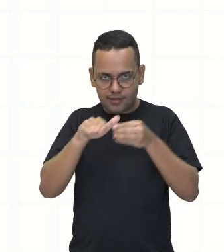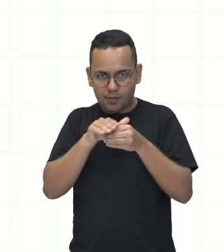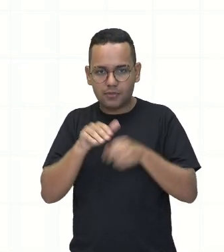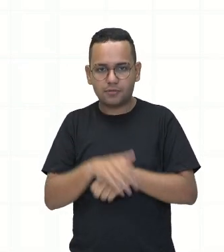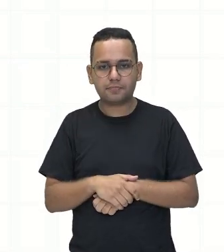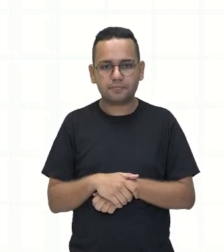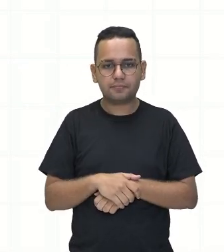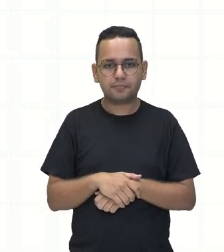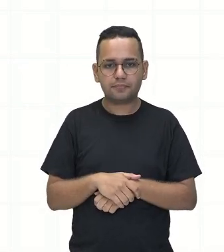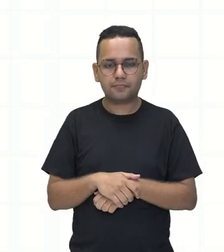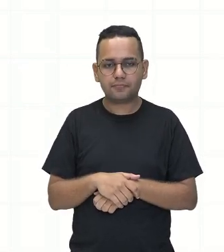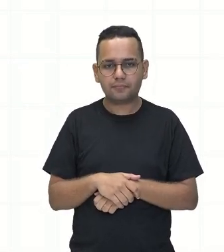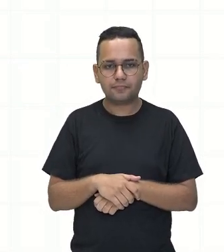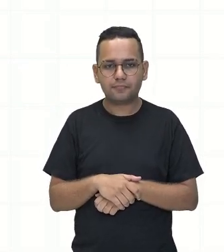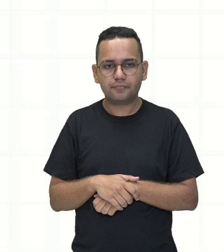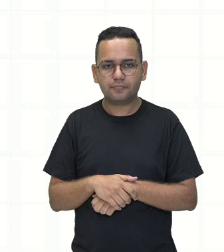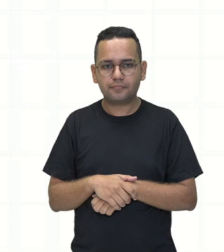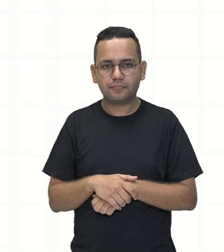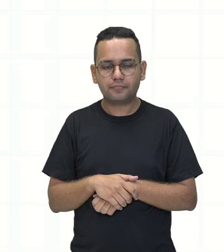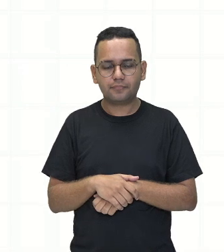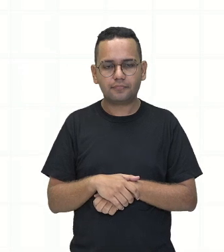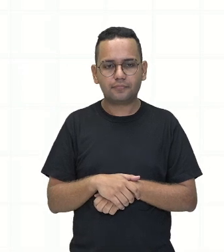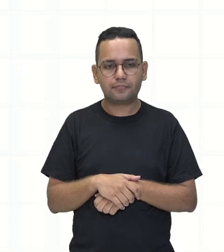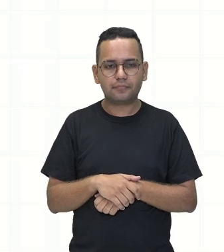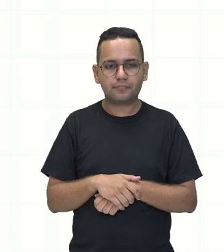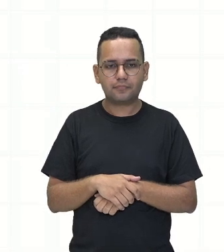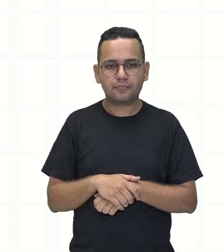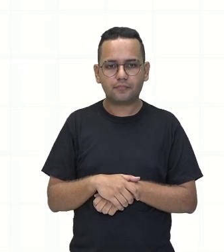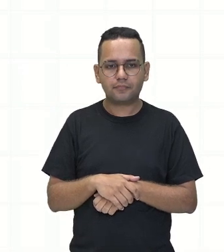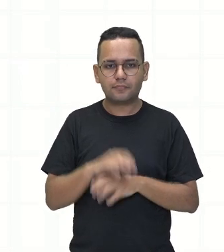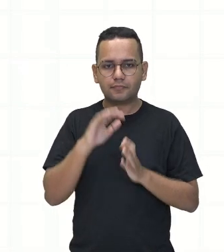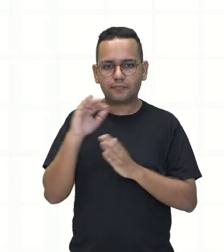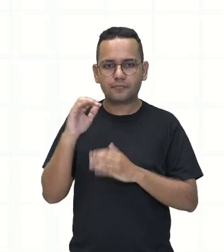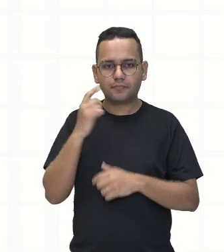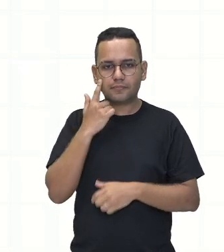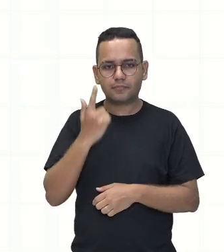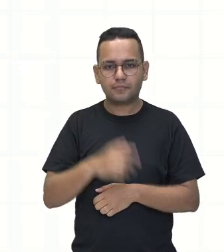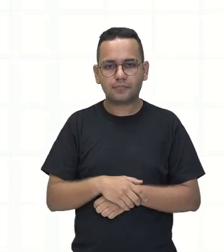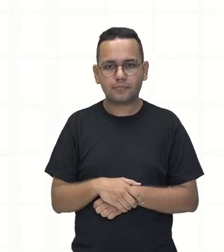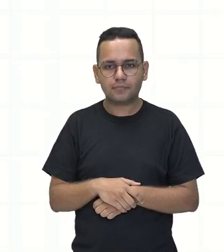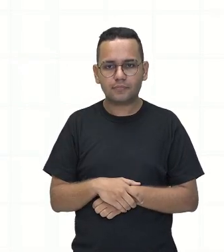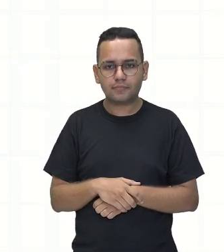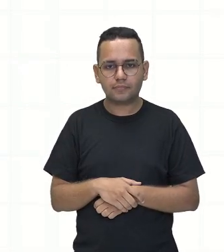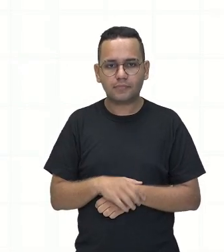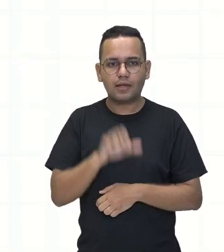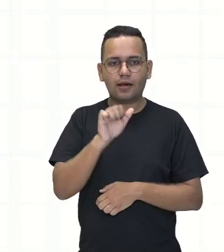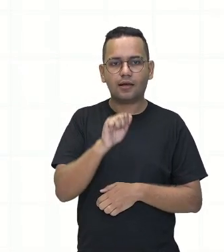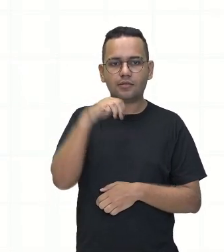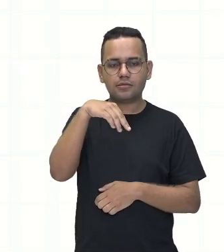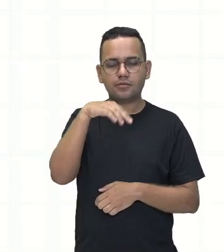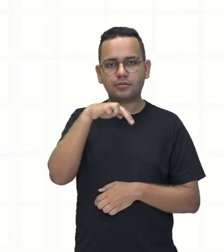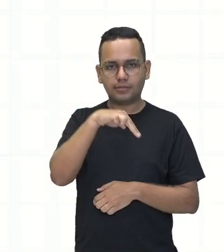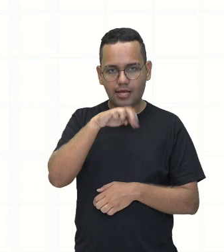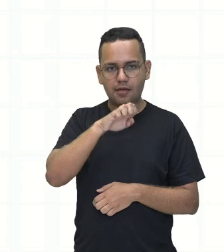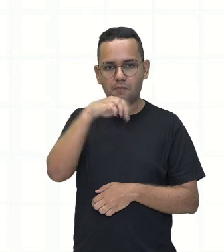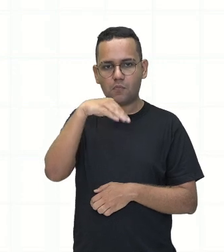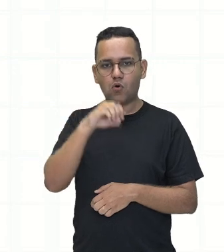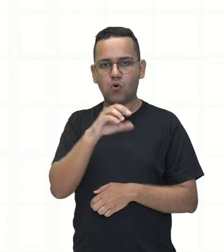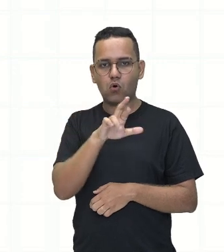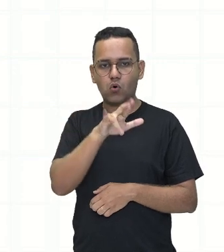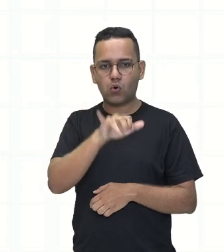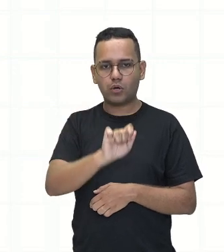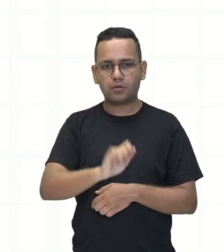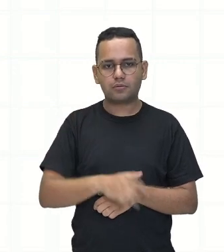anemocoria, que é quando, nossa próxima cartela, as plantas elas